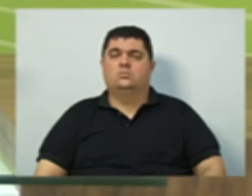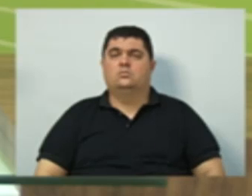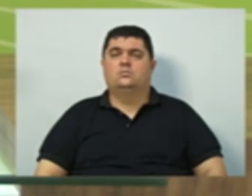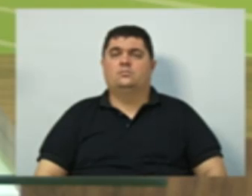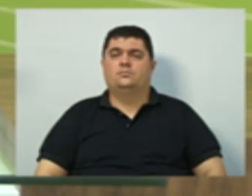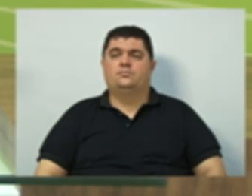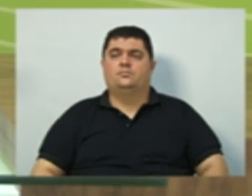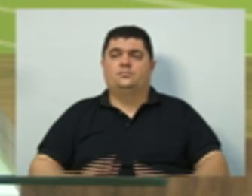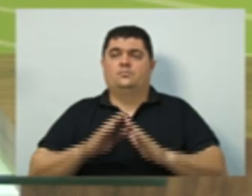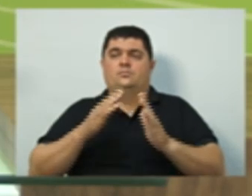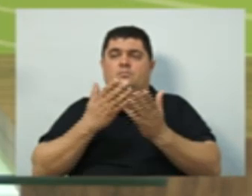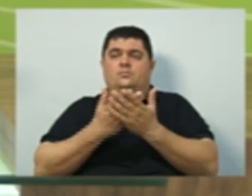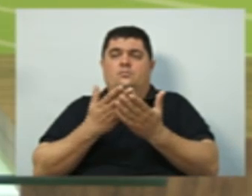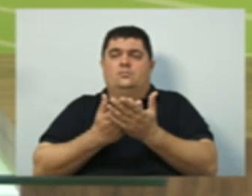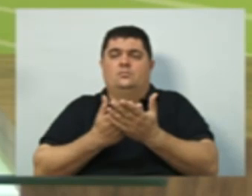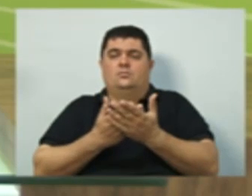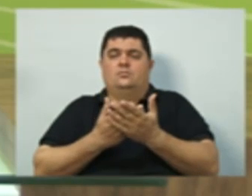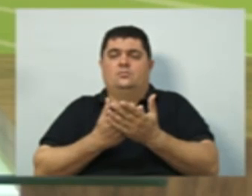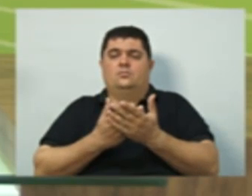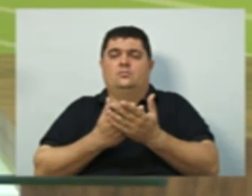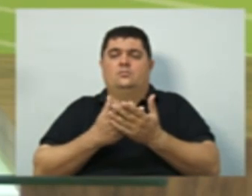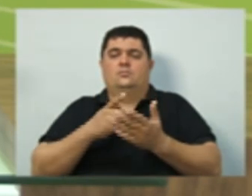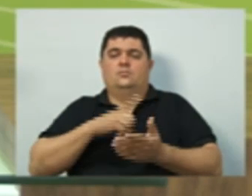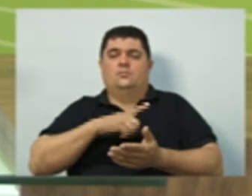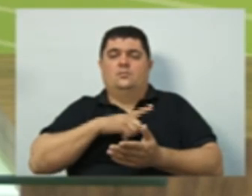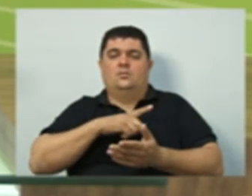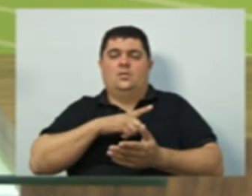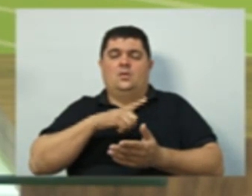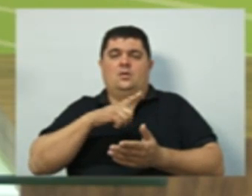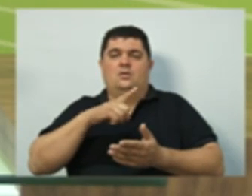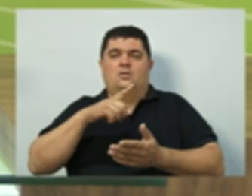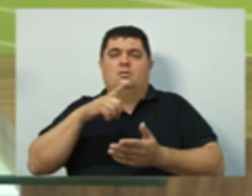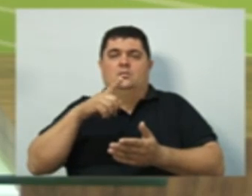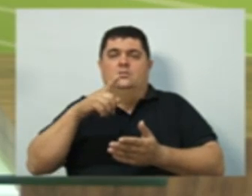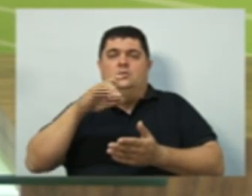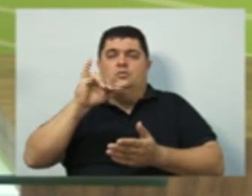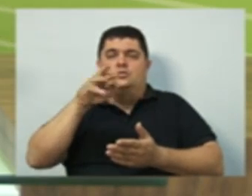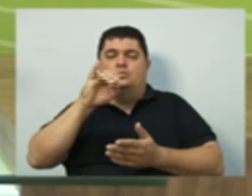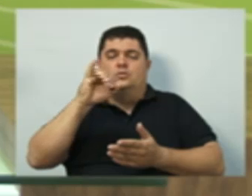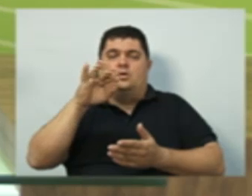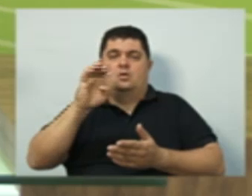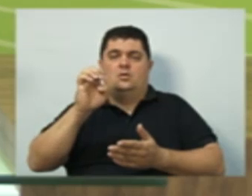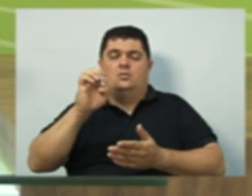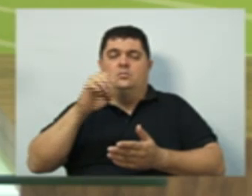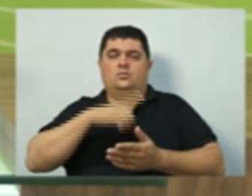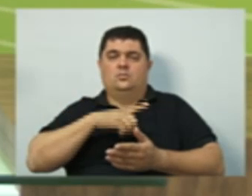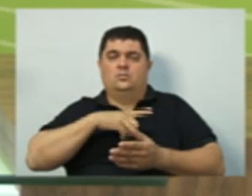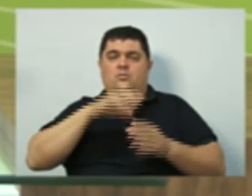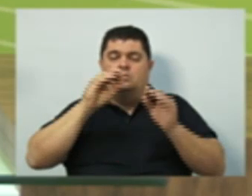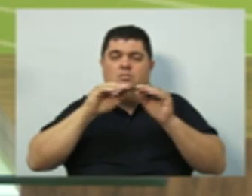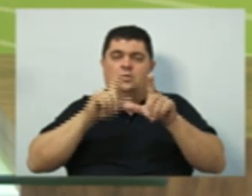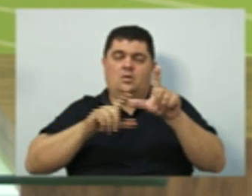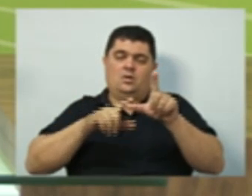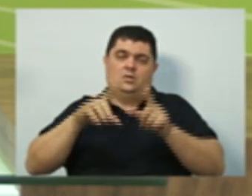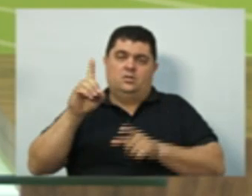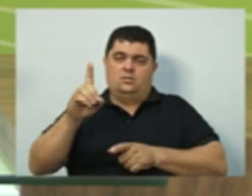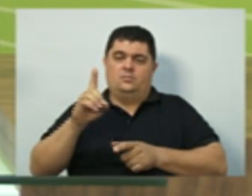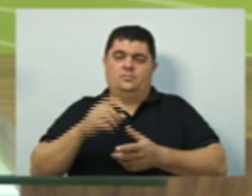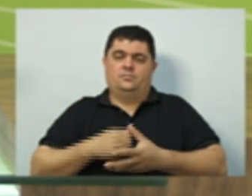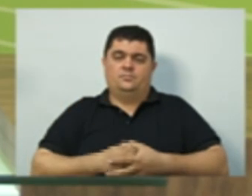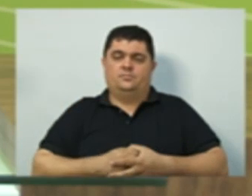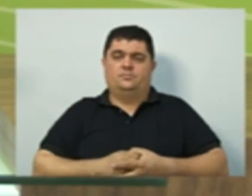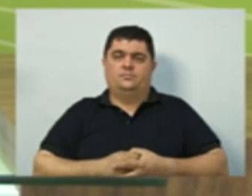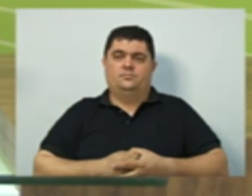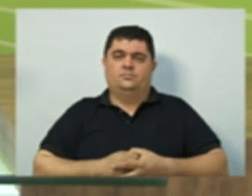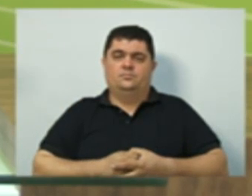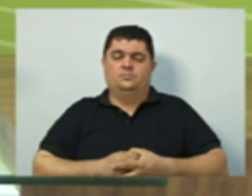Da escola, o Marquelinho da escola Jaime Peixoto está dizendo também que a maioria da turma colocou a letra D.